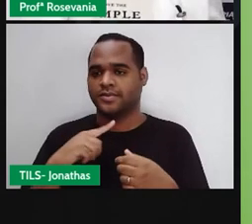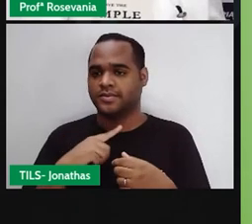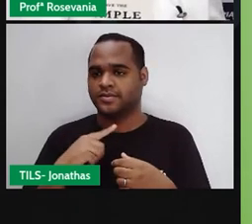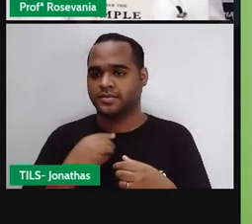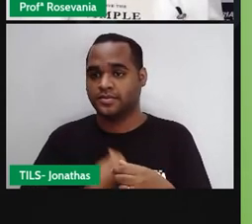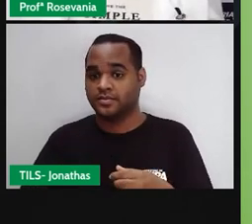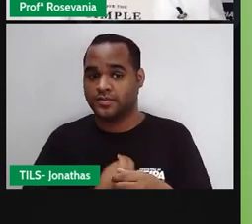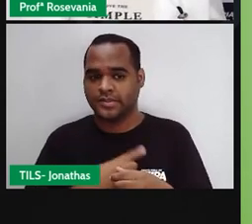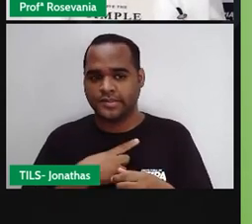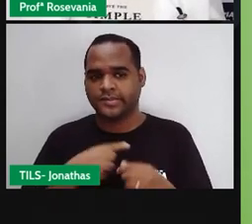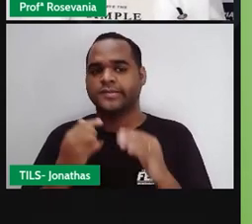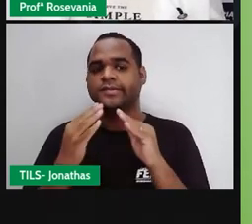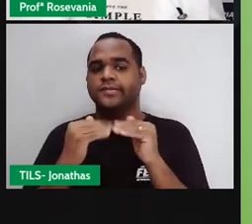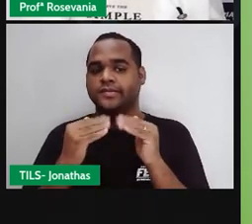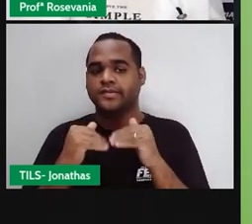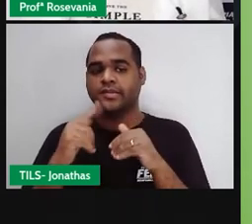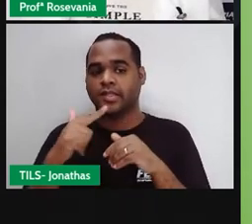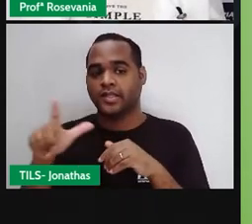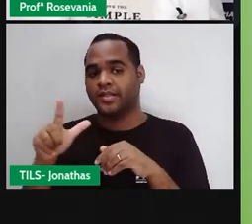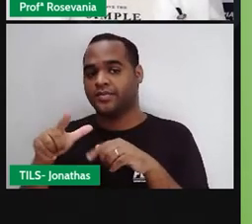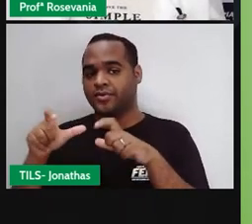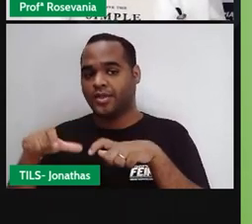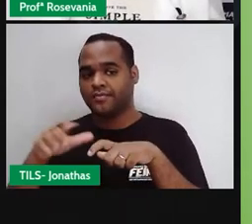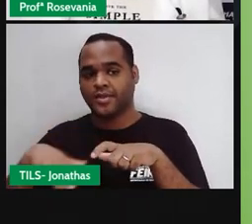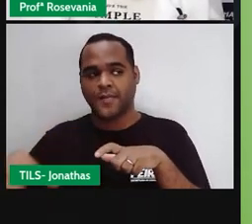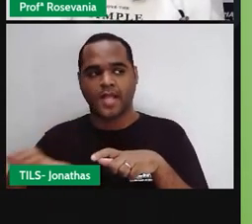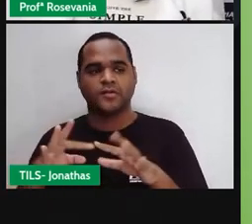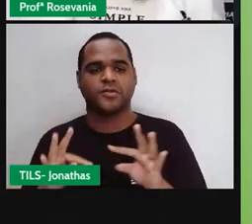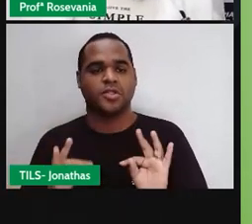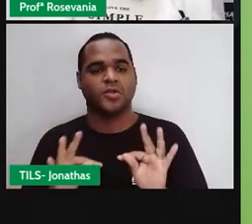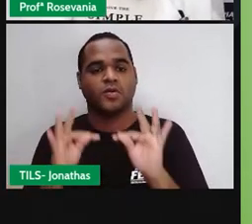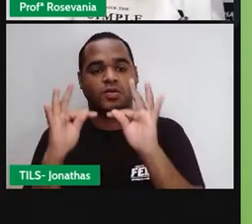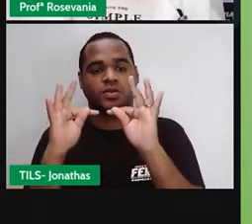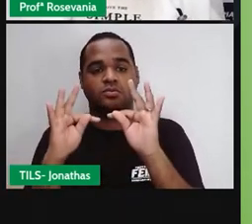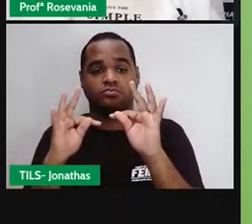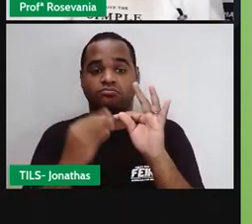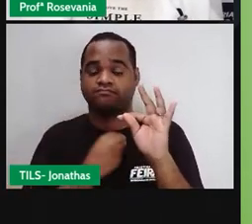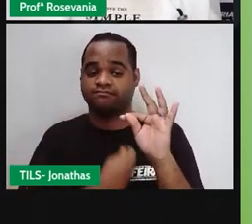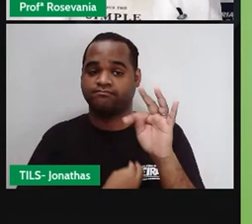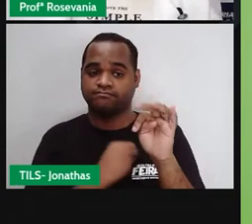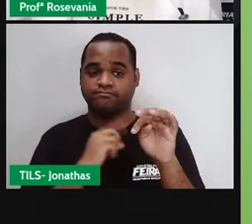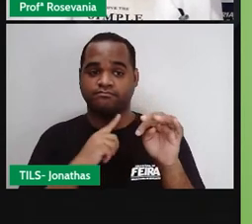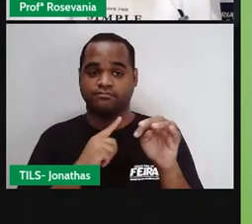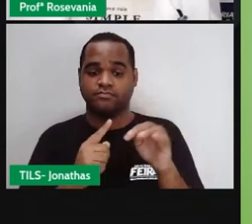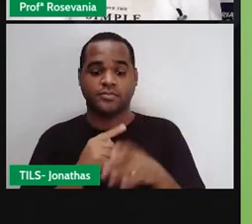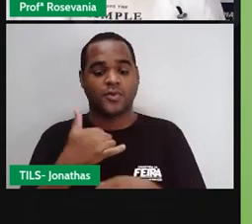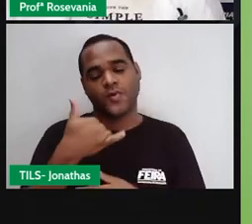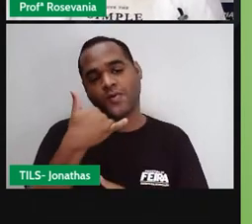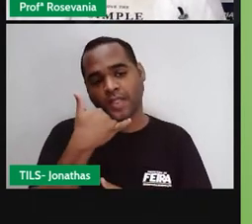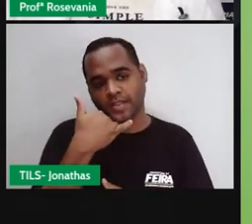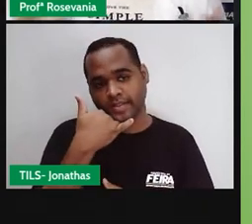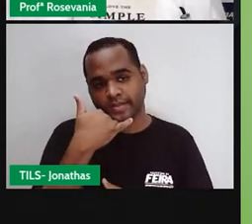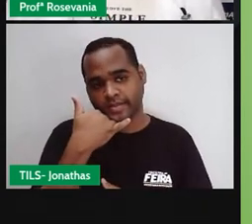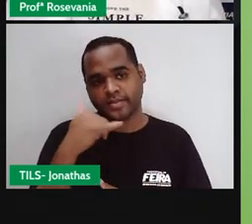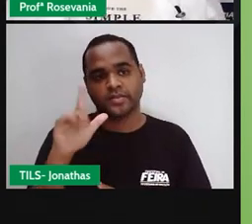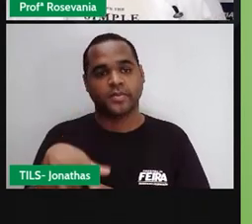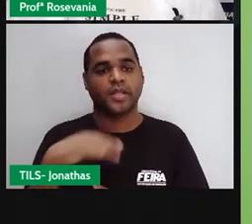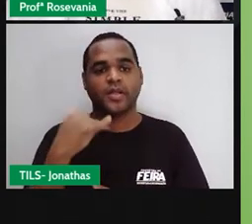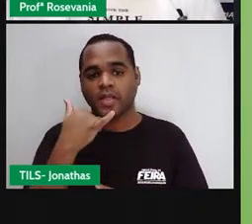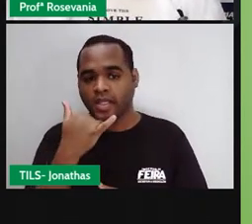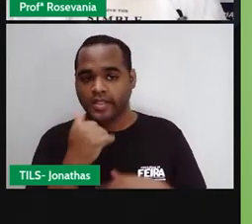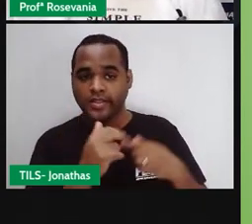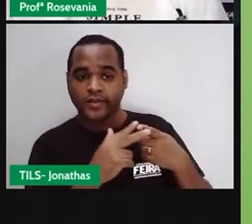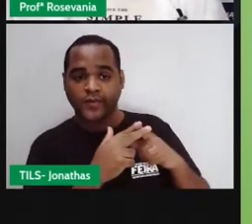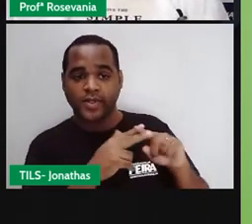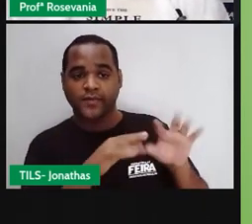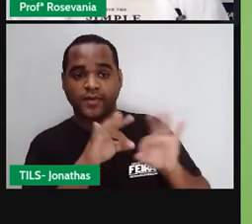Então, a gente era dependente do mercado externo de tecnologia, que até hoje a gente é também. Por exemplo, a gente usa o celular, mas o processo de fabricação do